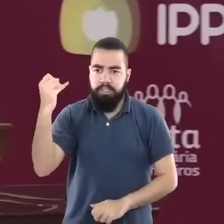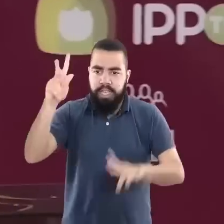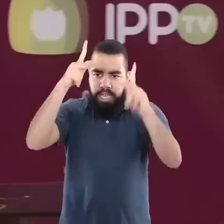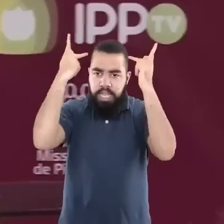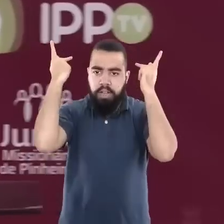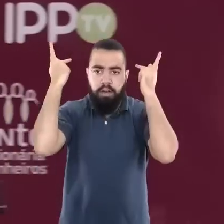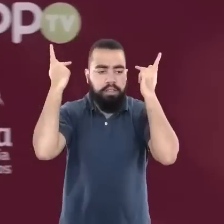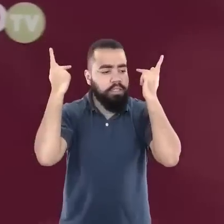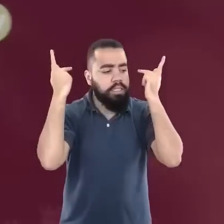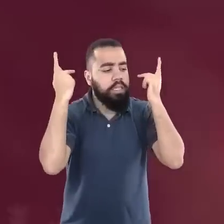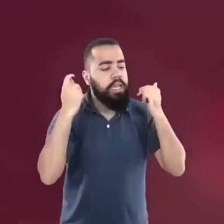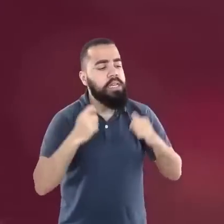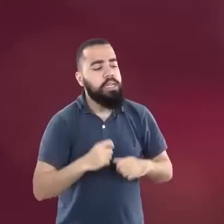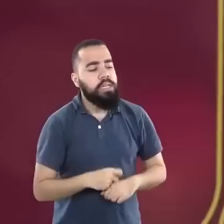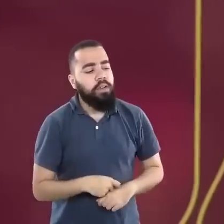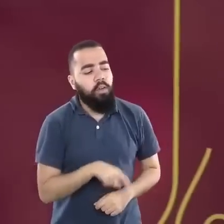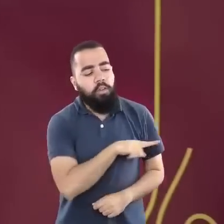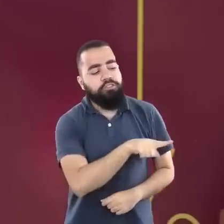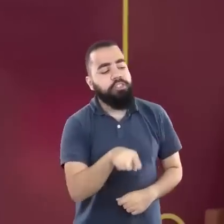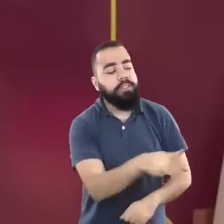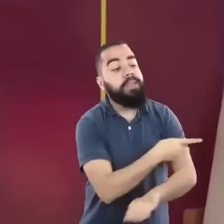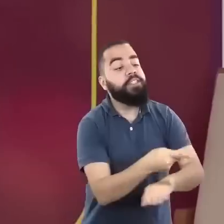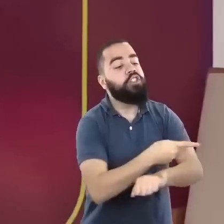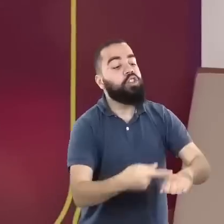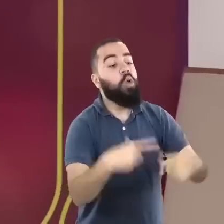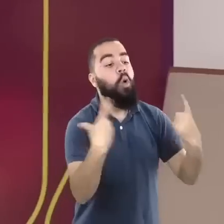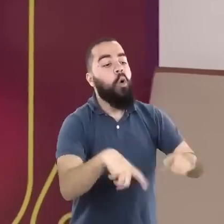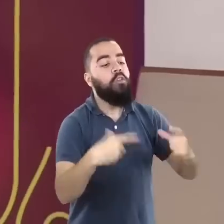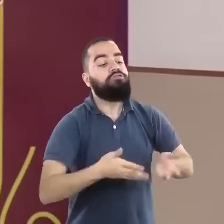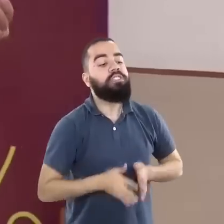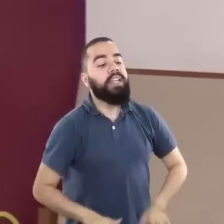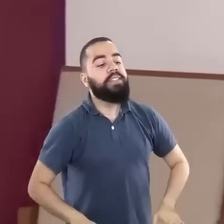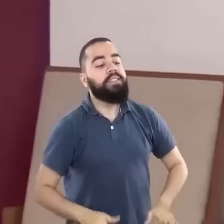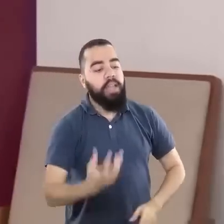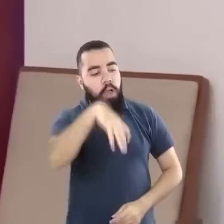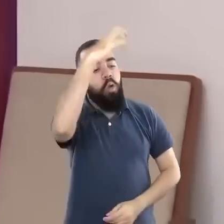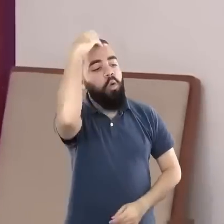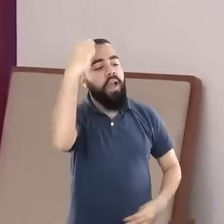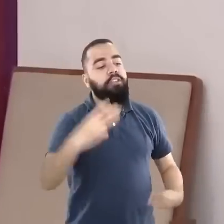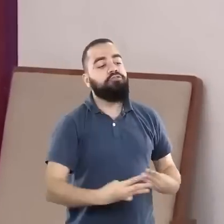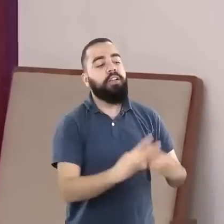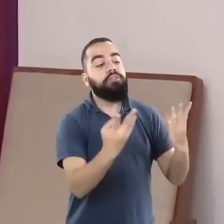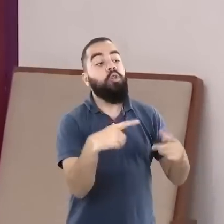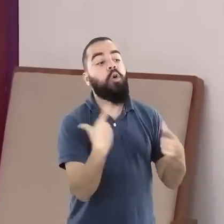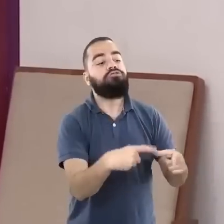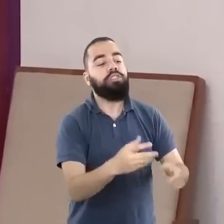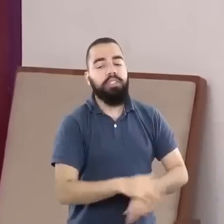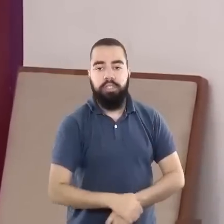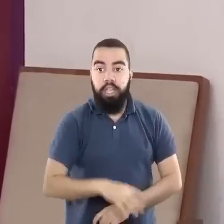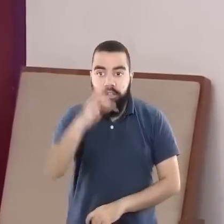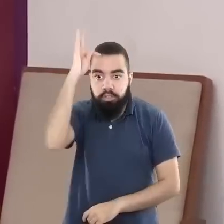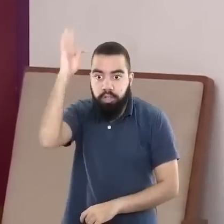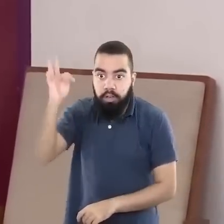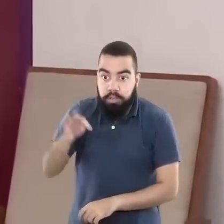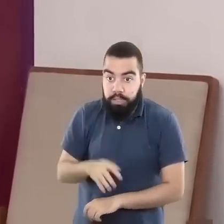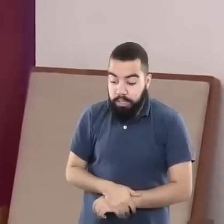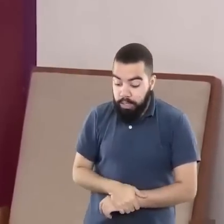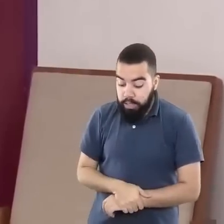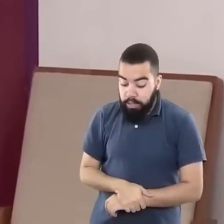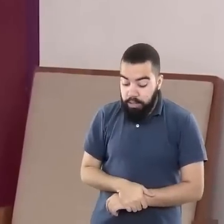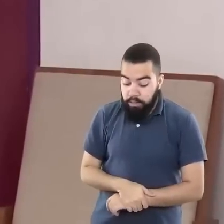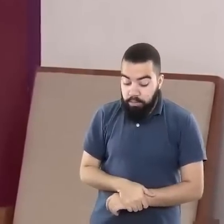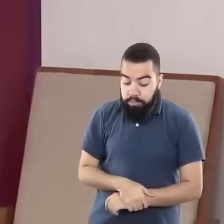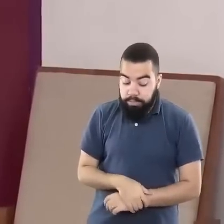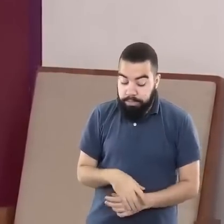para saber com exatidão exatamente hoje deveria nascer esse recém-nascido Rei dos Judeus e os teólogos e os estudiosos